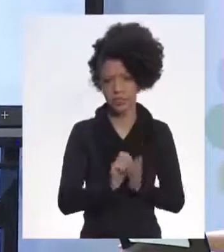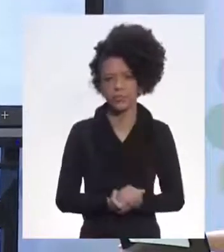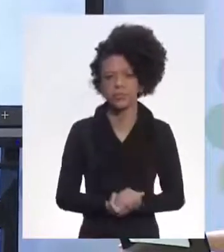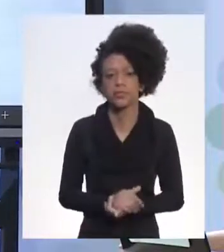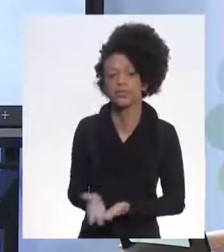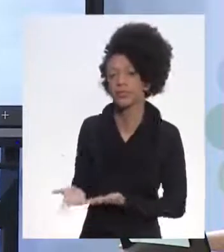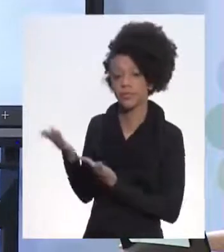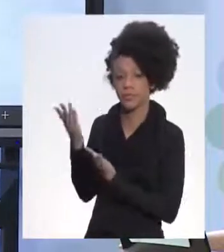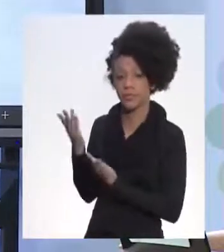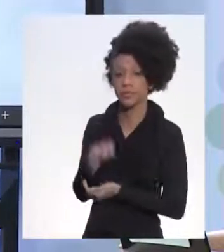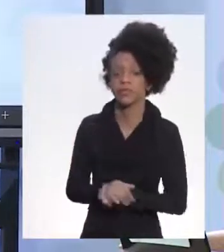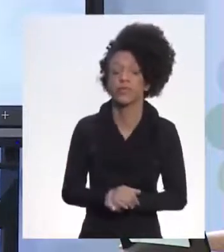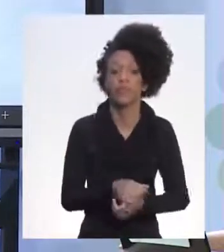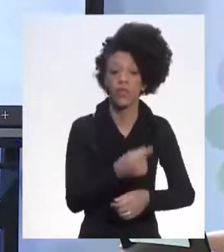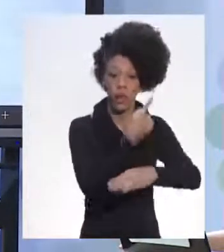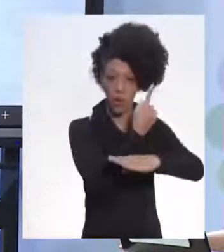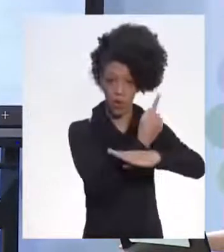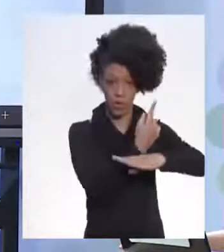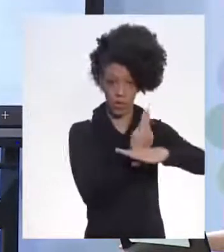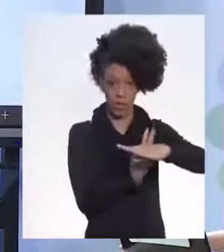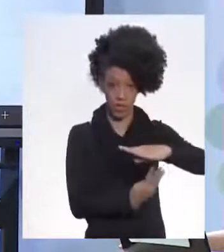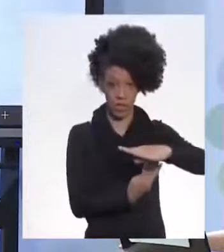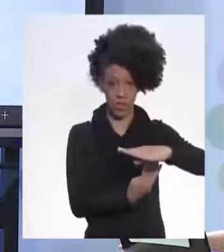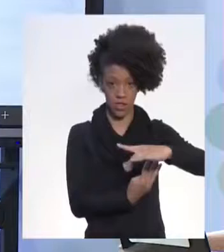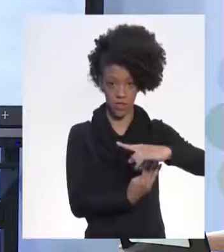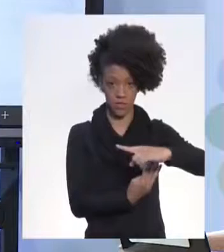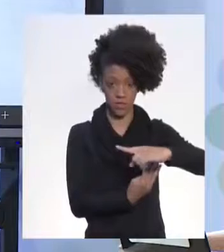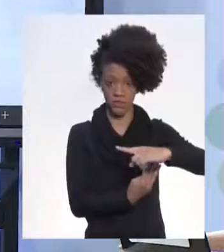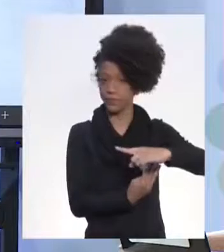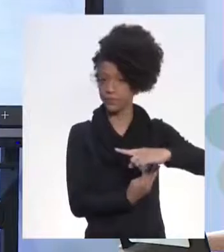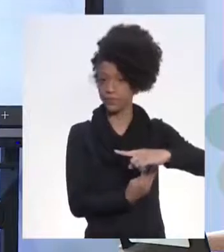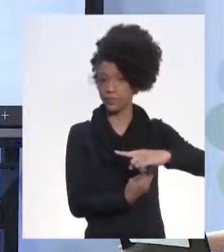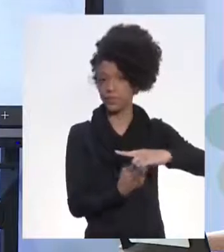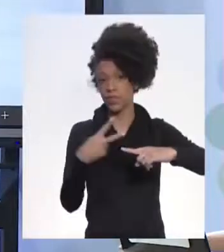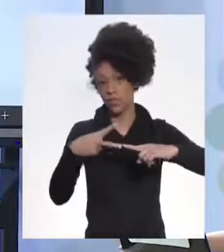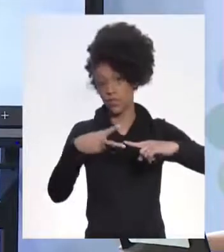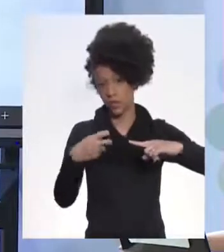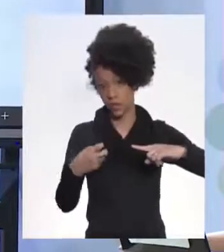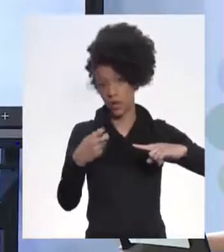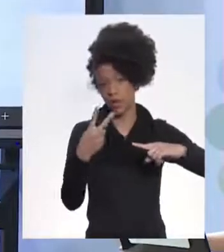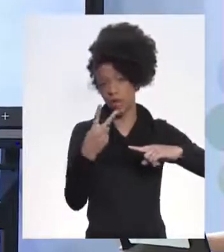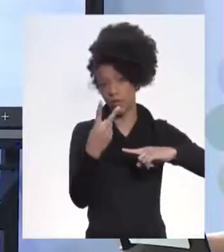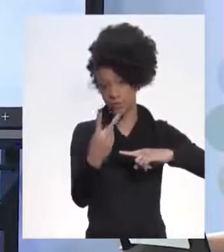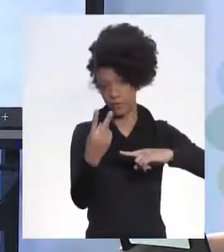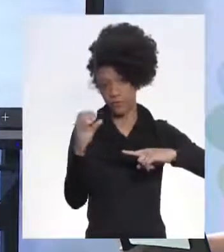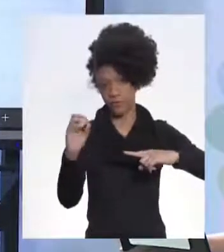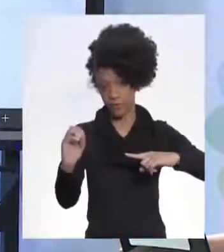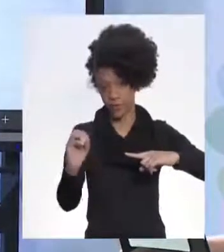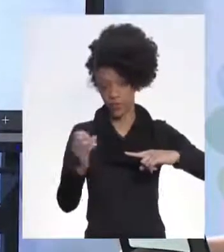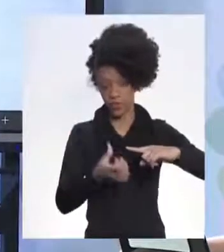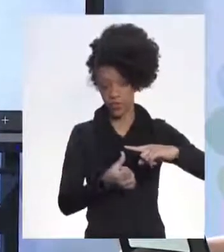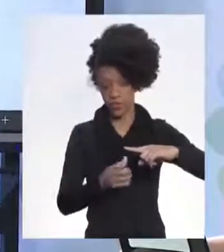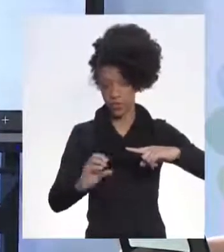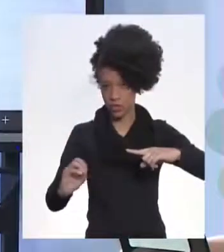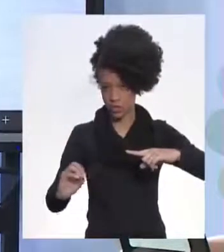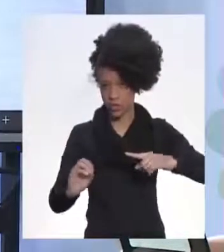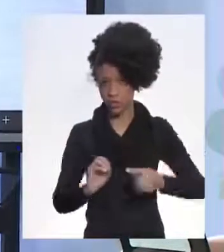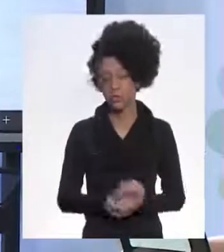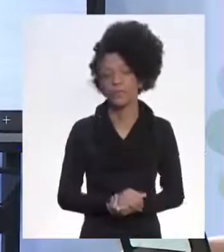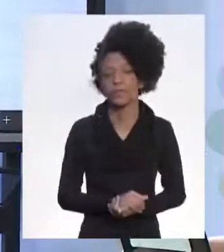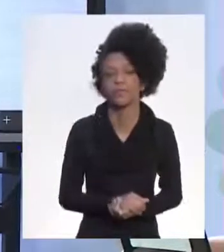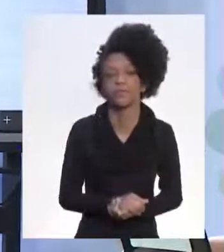lá 1 e 3, igual, no caso, né? 20 sobre